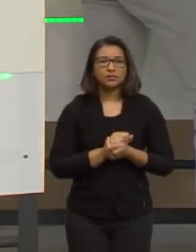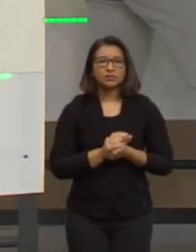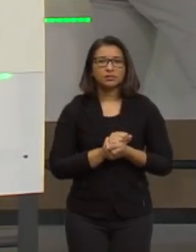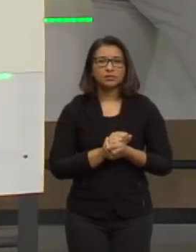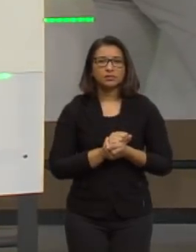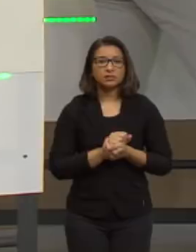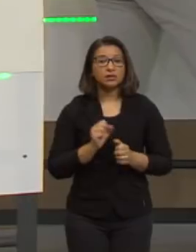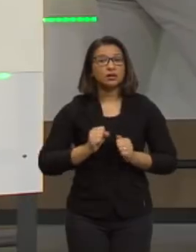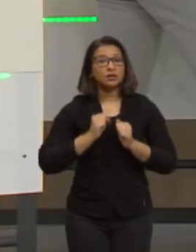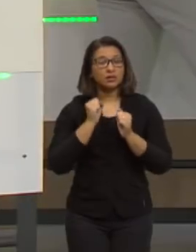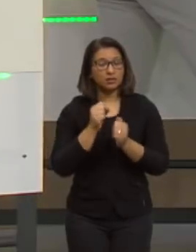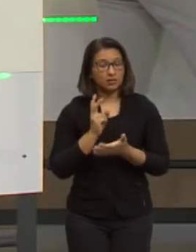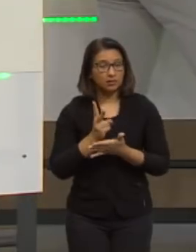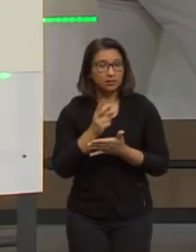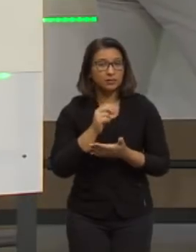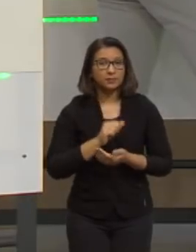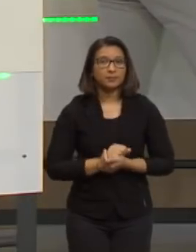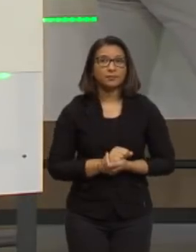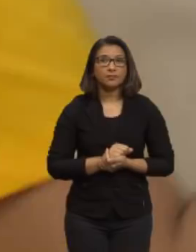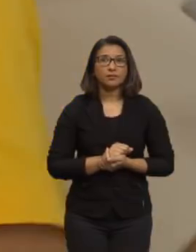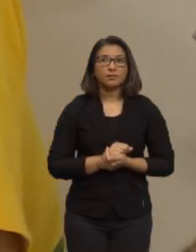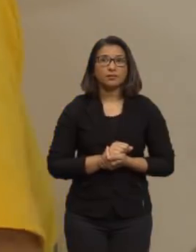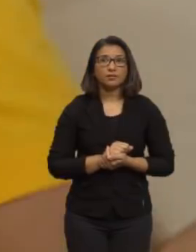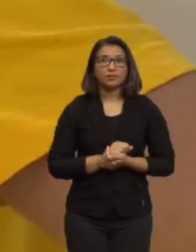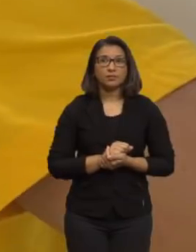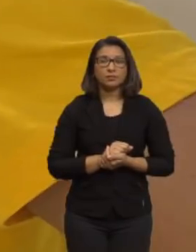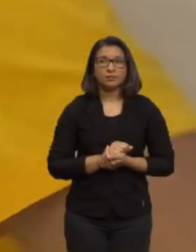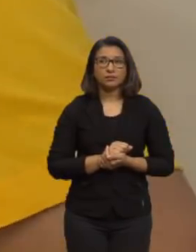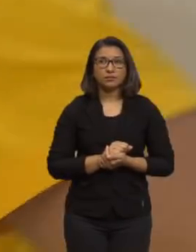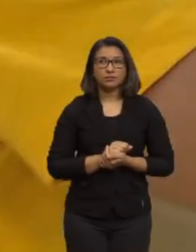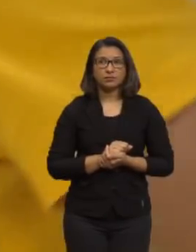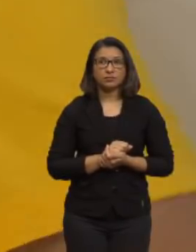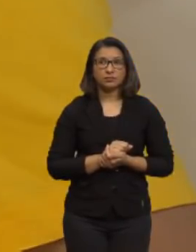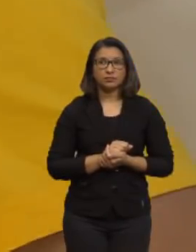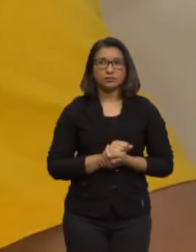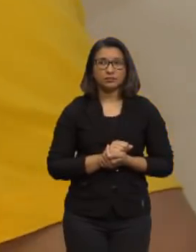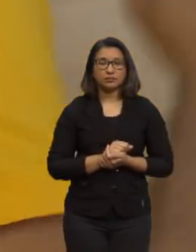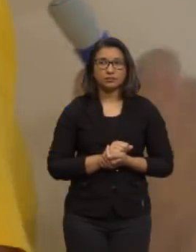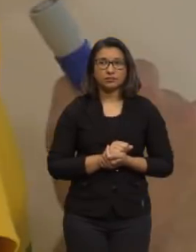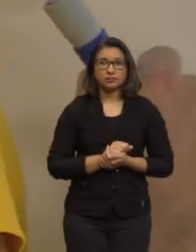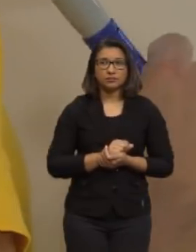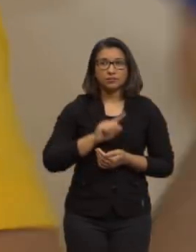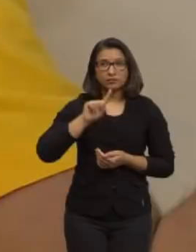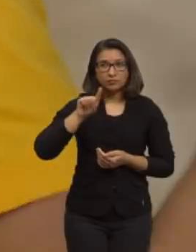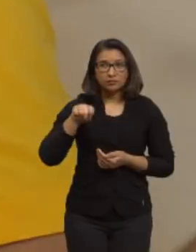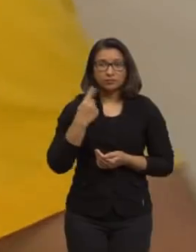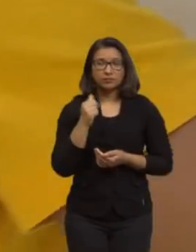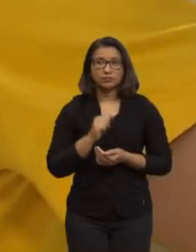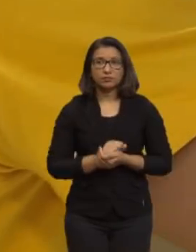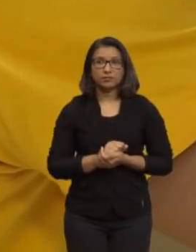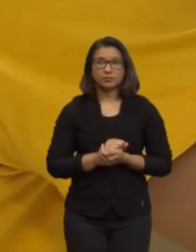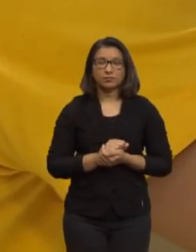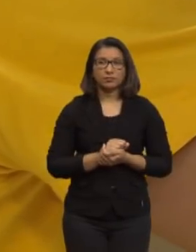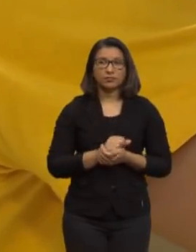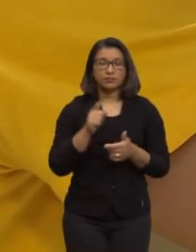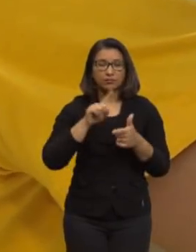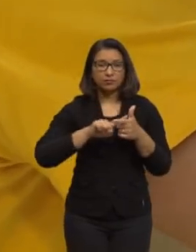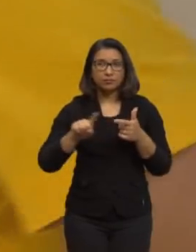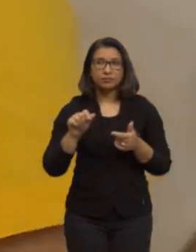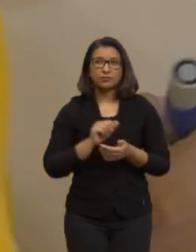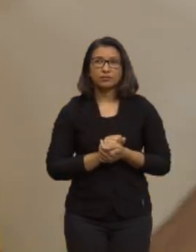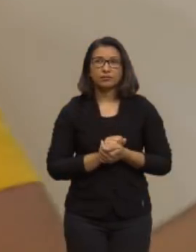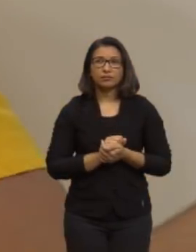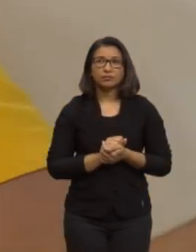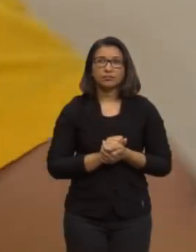mas eu consegui tá pessoal 1,2 não dá porque dois aí eu botei a dinheiro pela glória vai ficar 12 vamos até dividir pela não